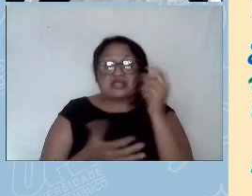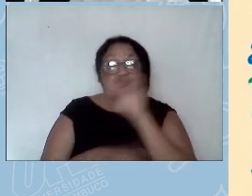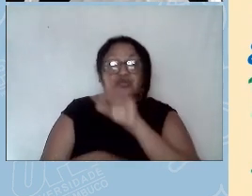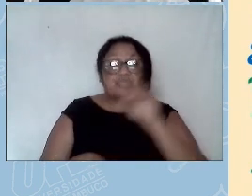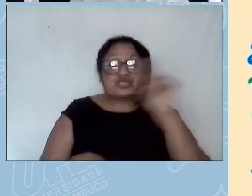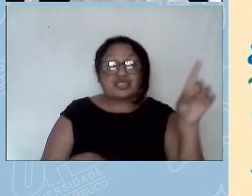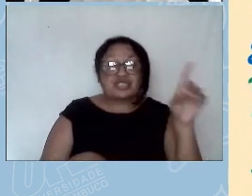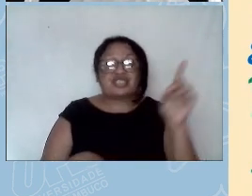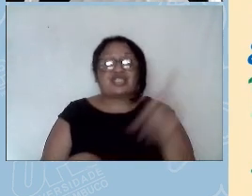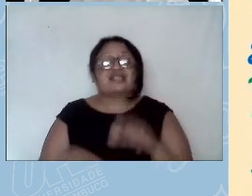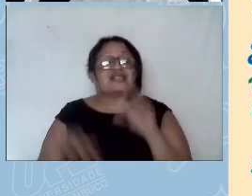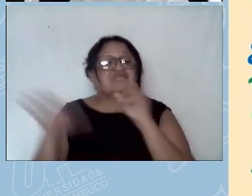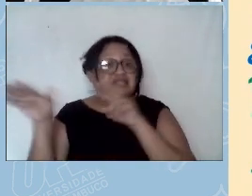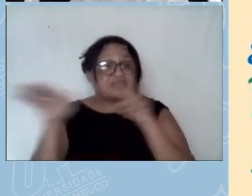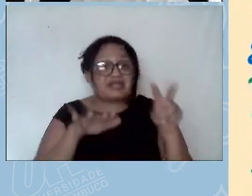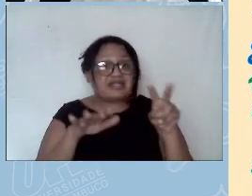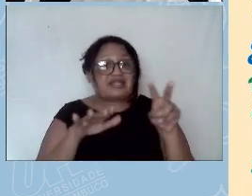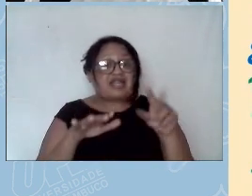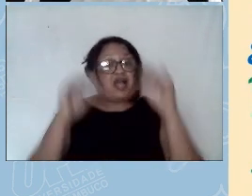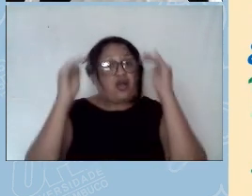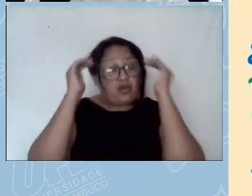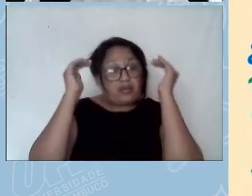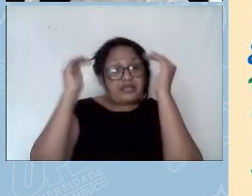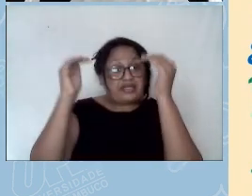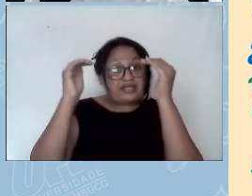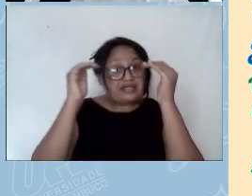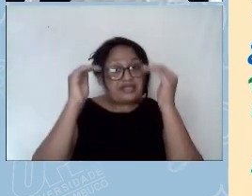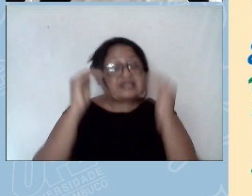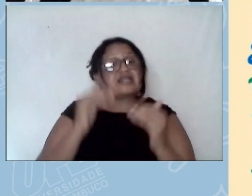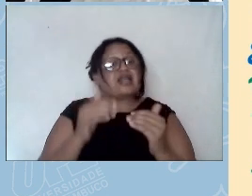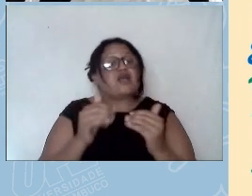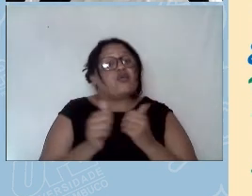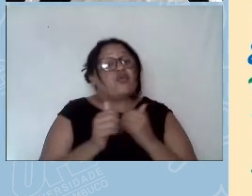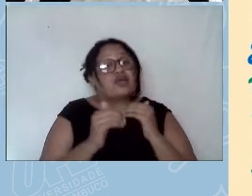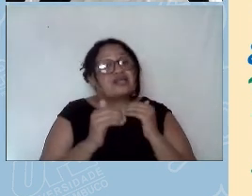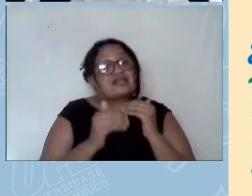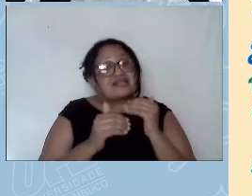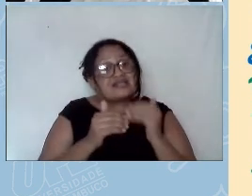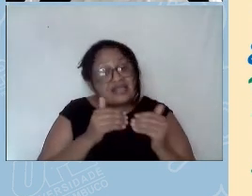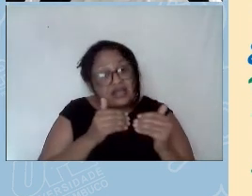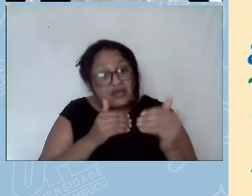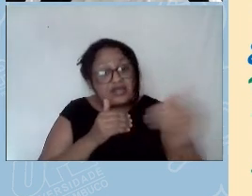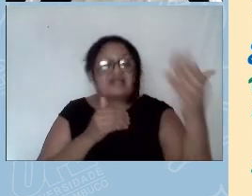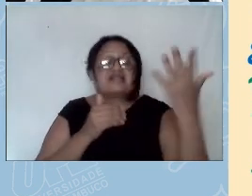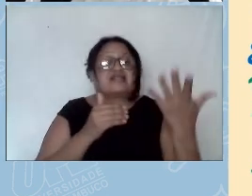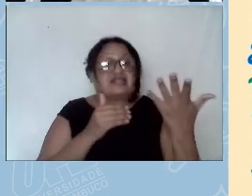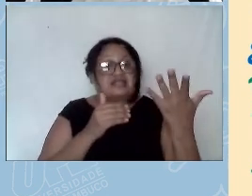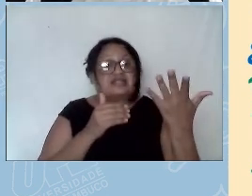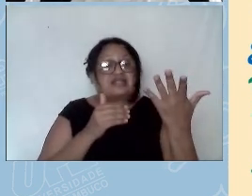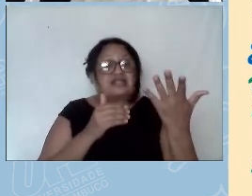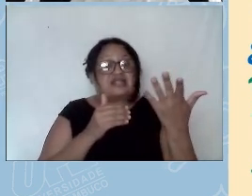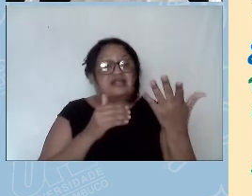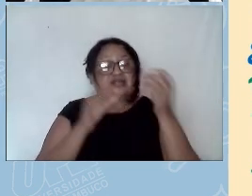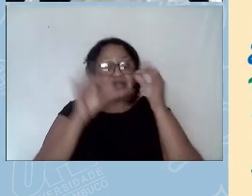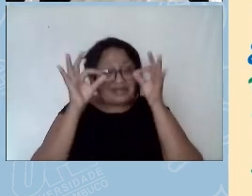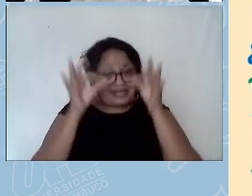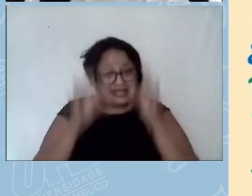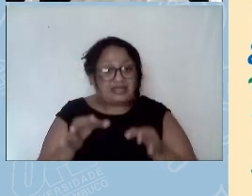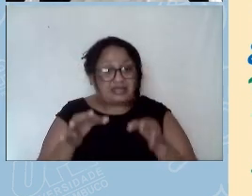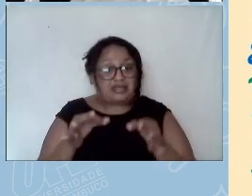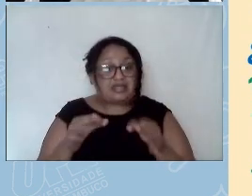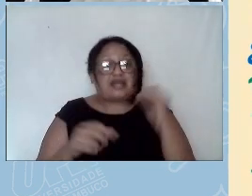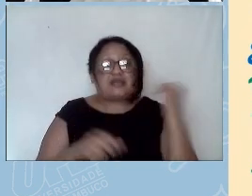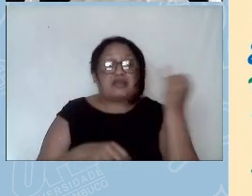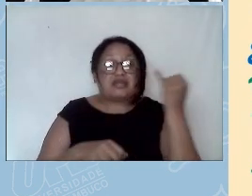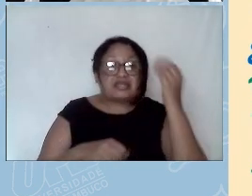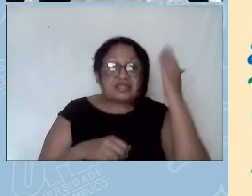obedece a uma sequência pré-estabelecida com periodicidade 7 também era importante